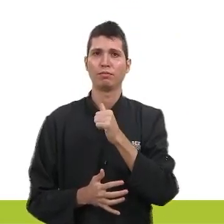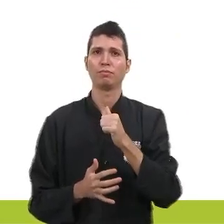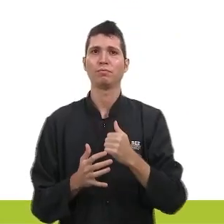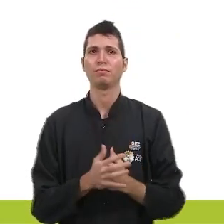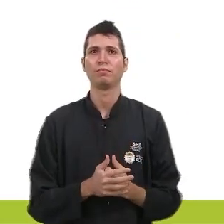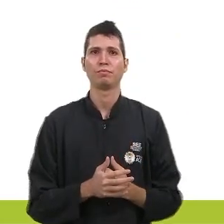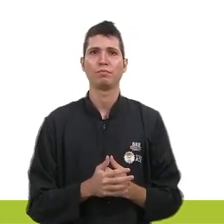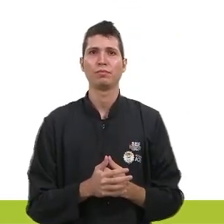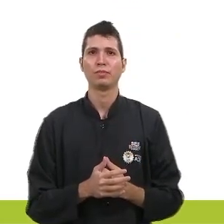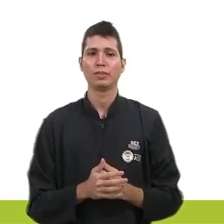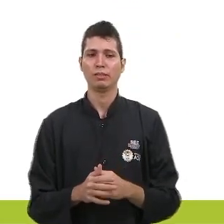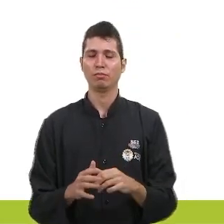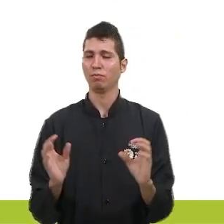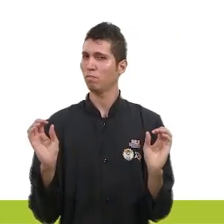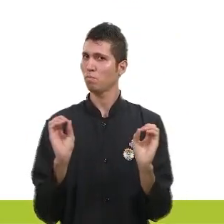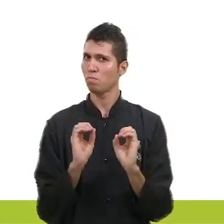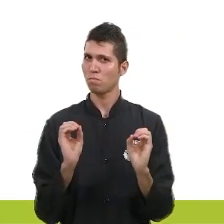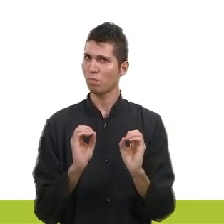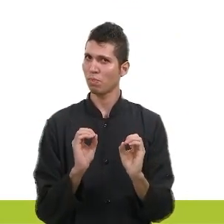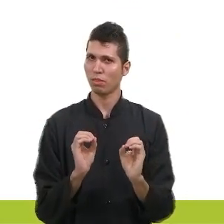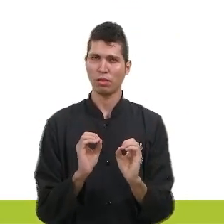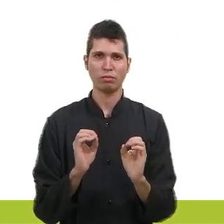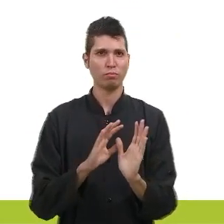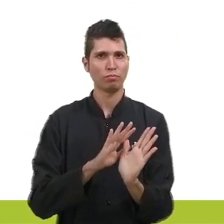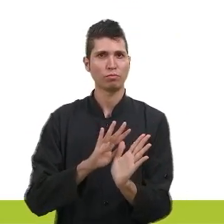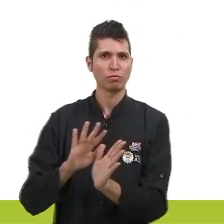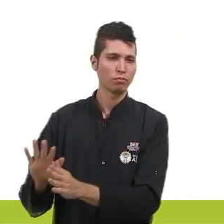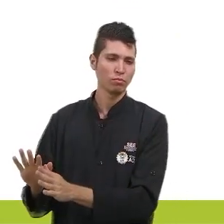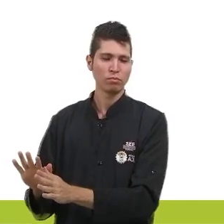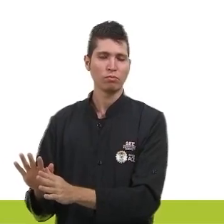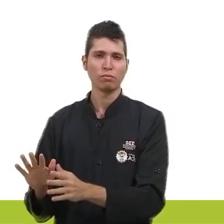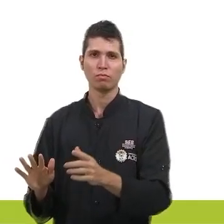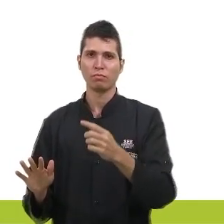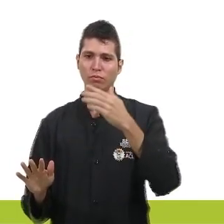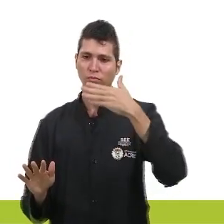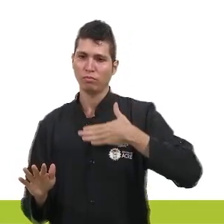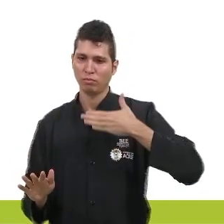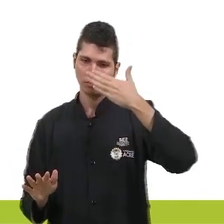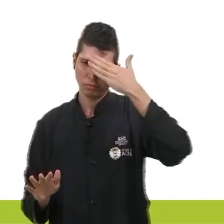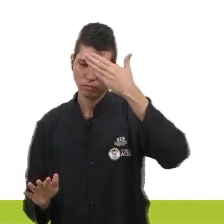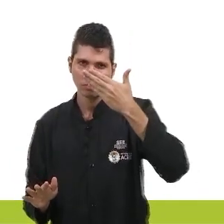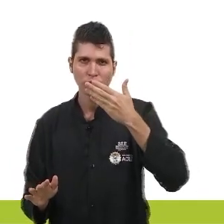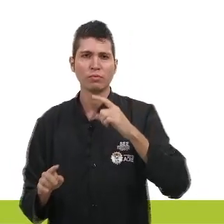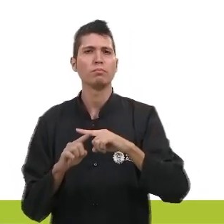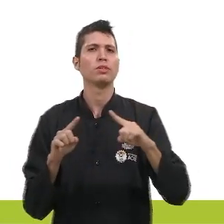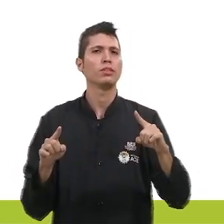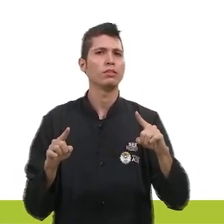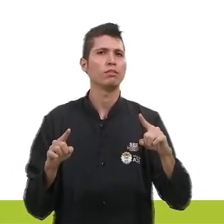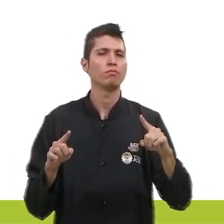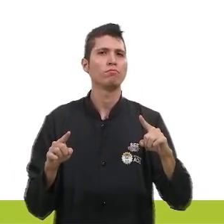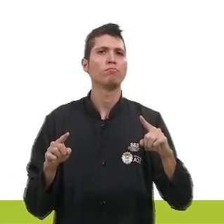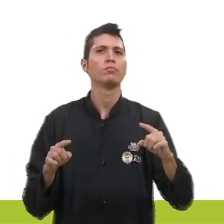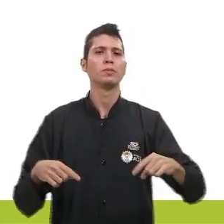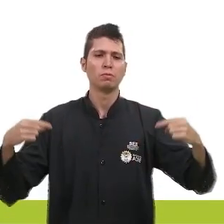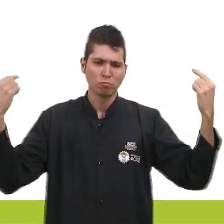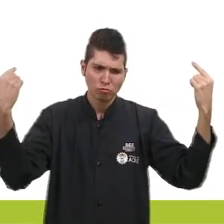árabe. Porém, quem disse que a briga acabou? Né? A briga não acabou. Por